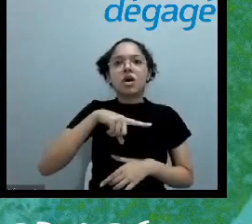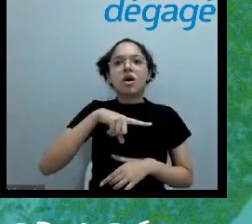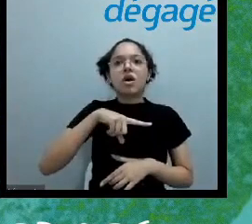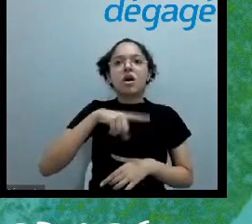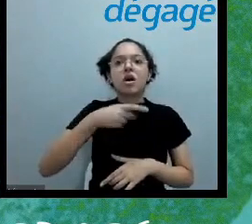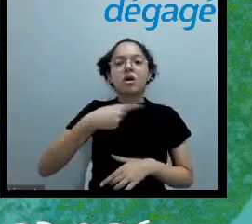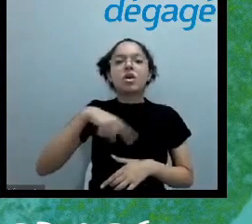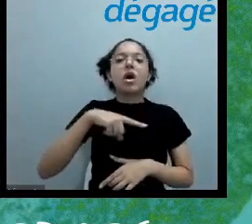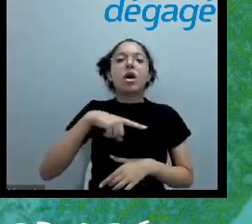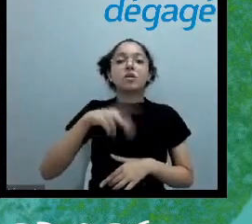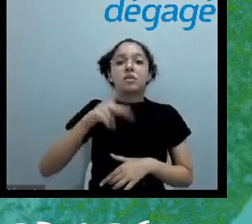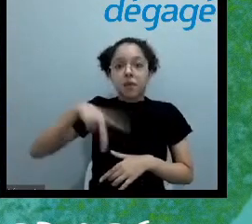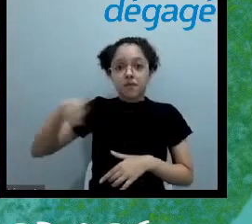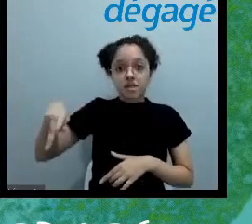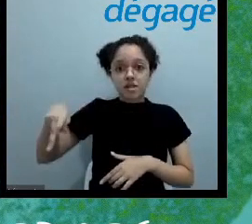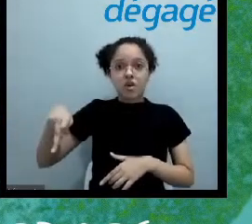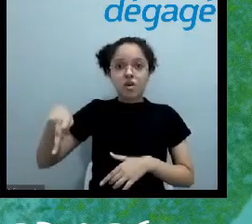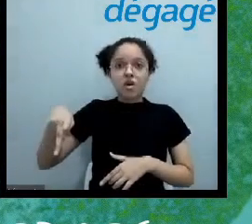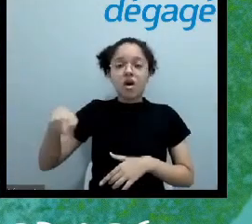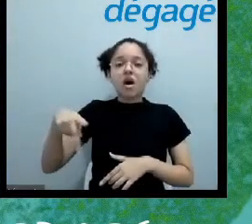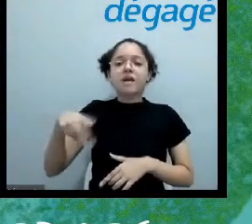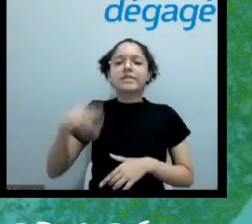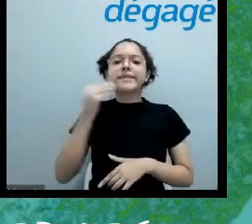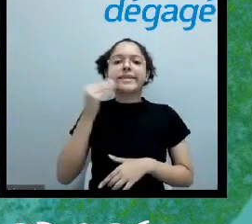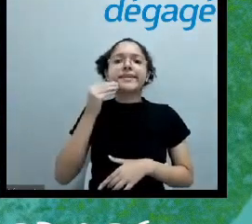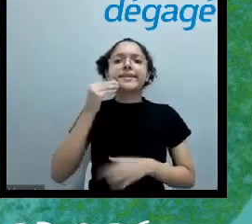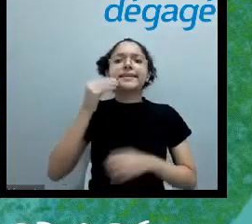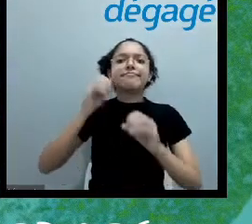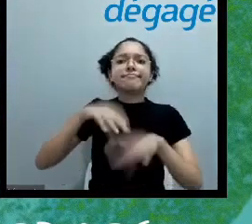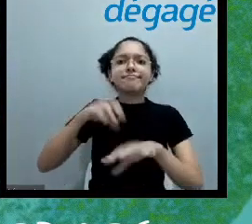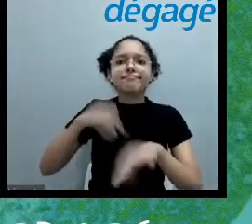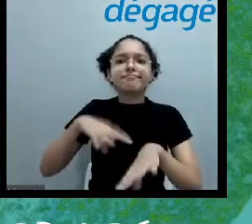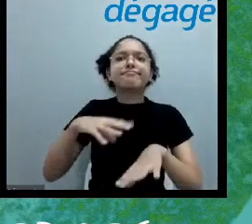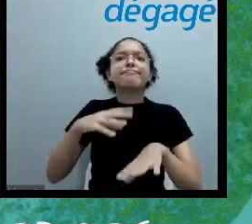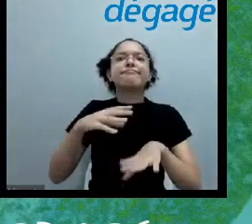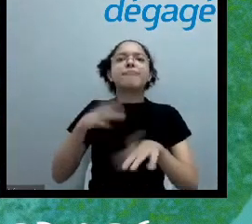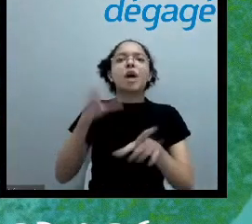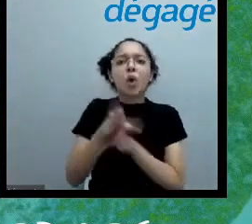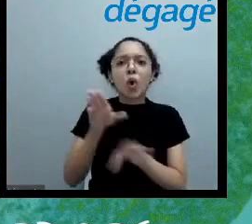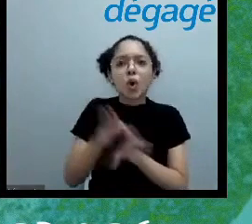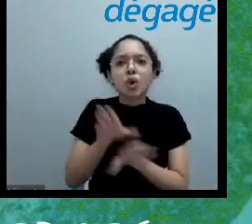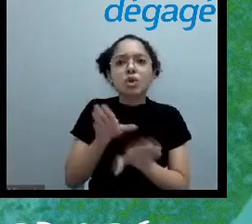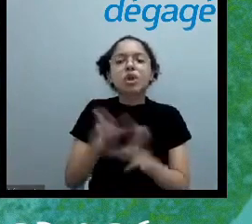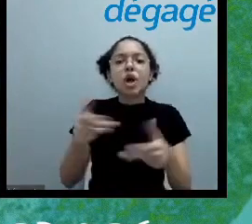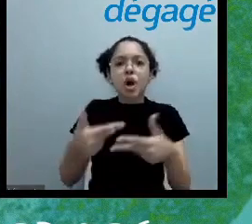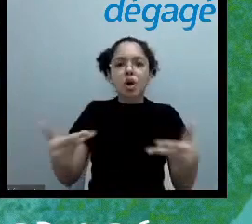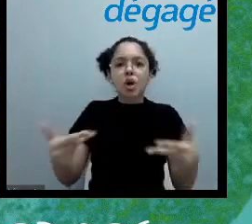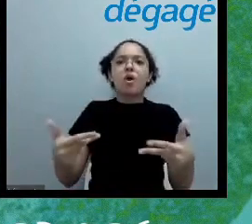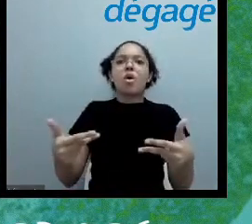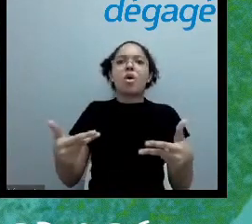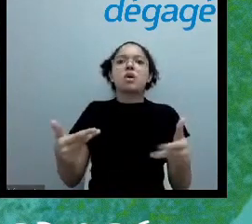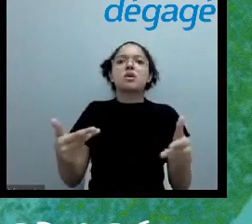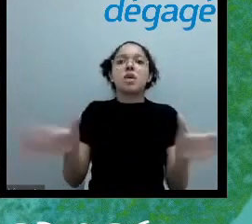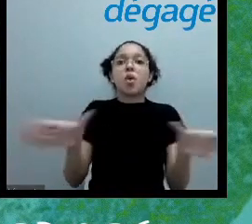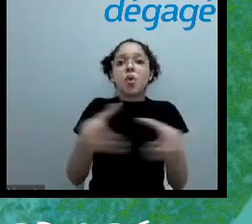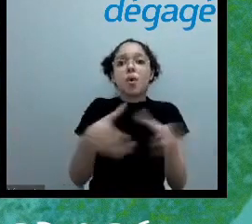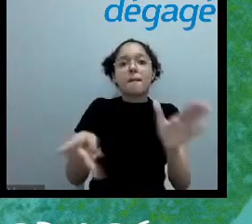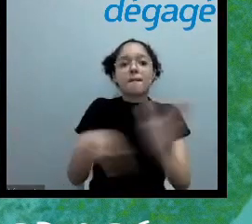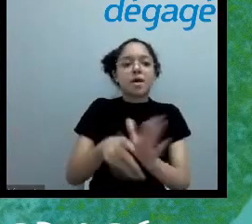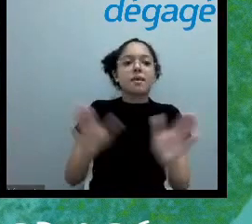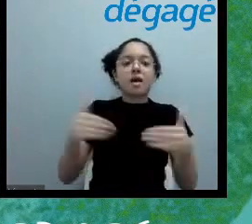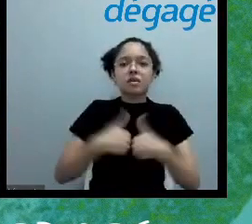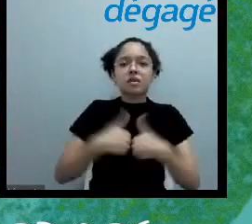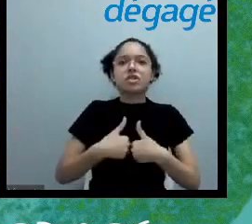eles têm que estar dentro da regra, que essa regra que não serve nem para a gente, que está aqui recalcando, aceitando tudo como robozinhos muito bem treinados,